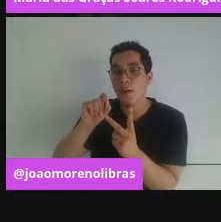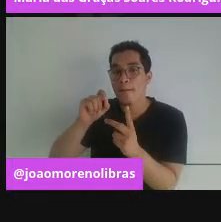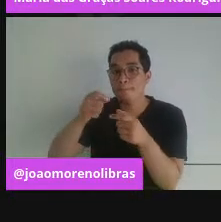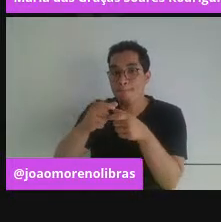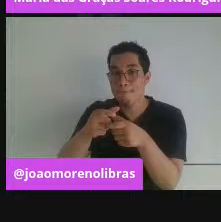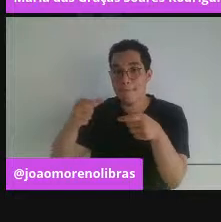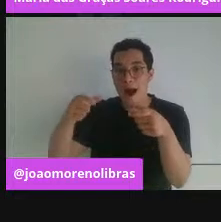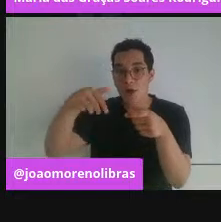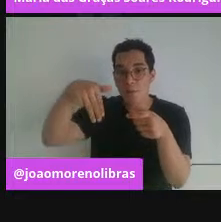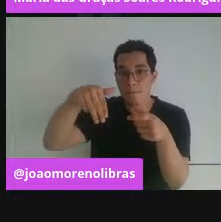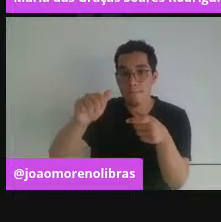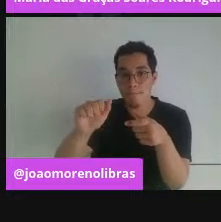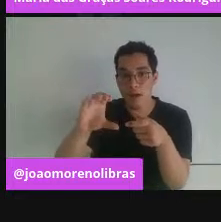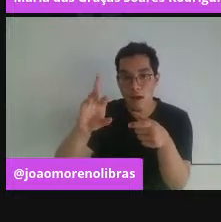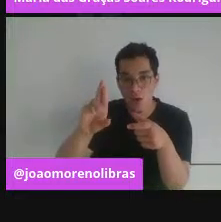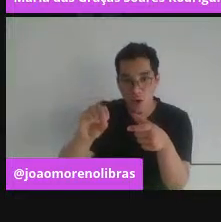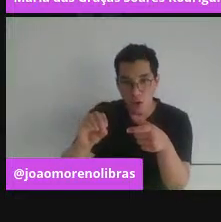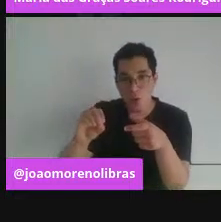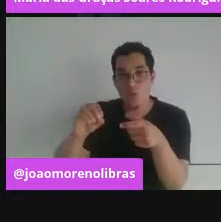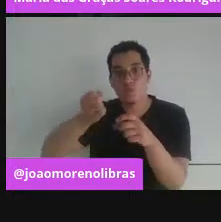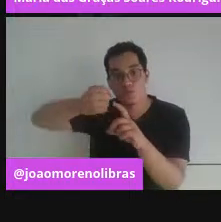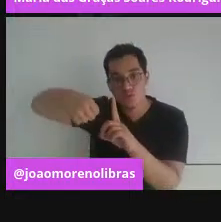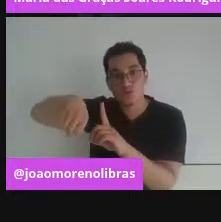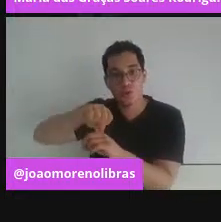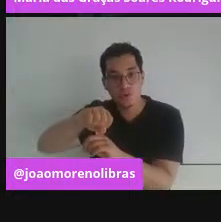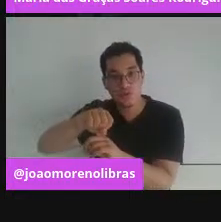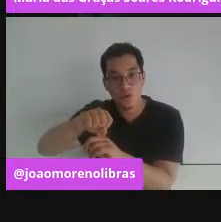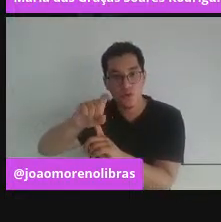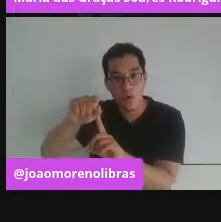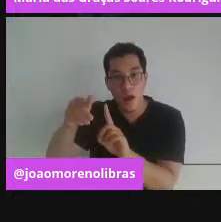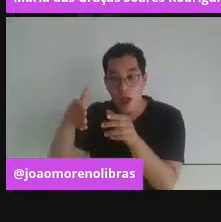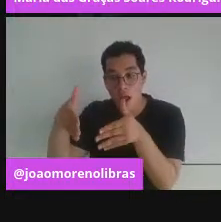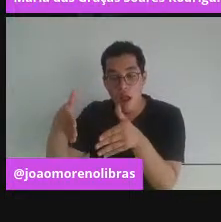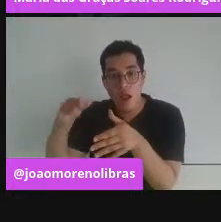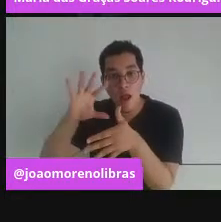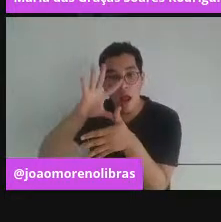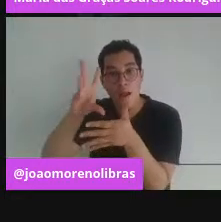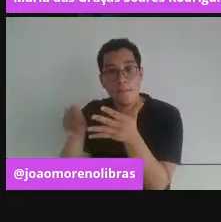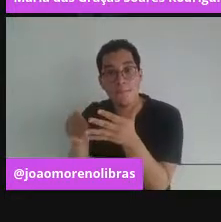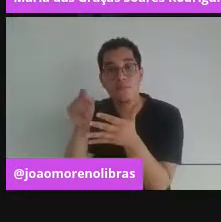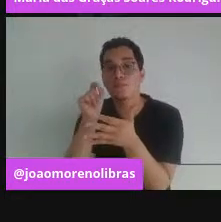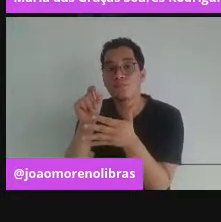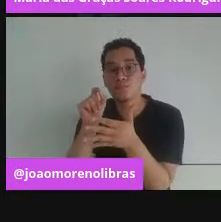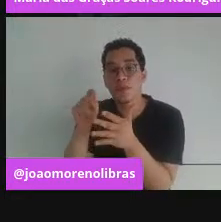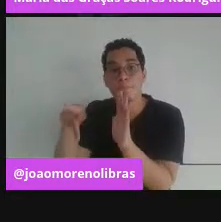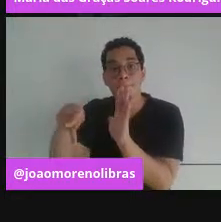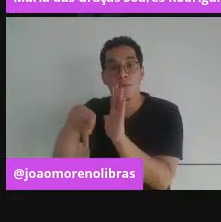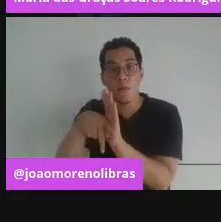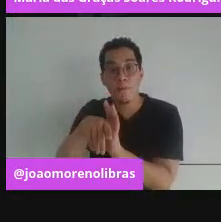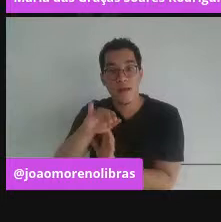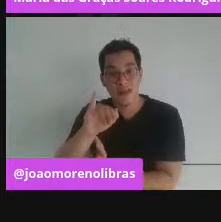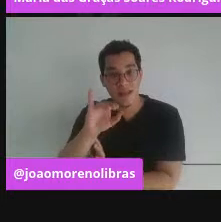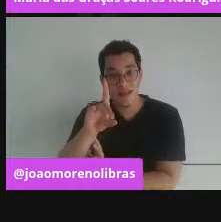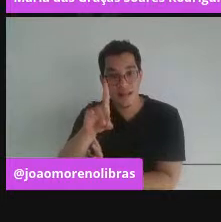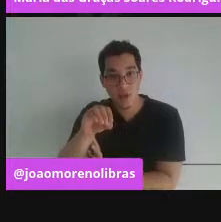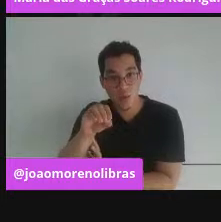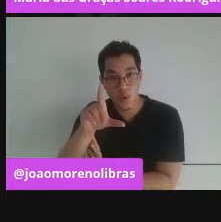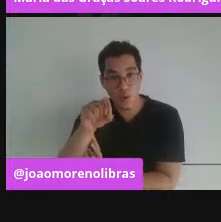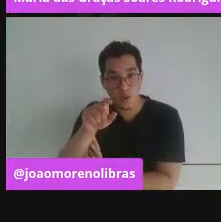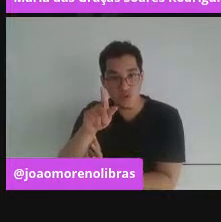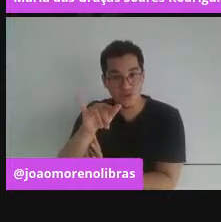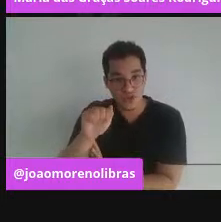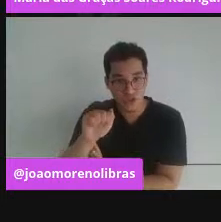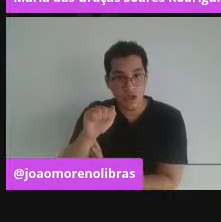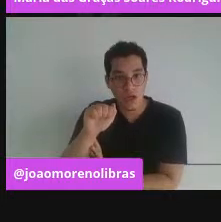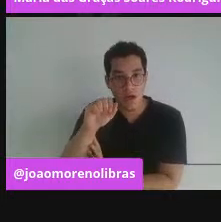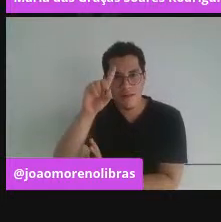aquele macro-sociológico, é aquela abordagem que é mais voltada, vamos dizer, para a ideologia, certo? Interessados pelo